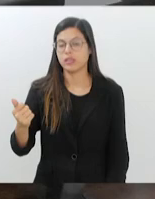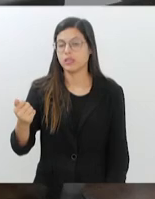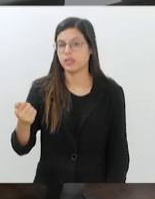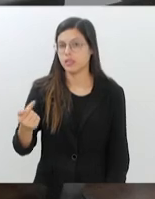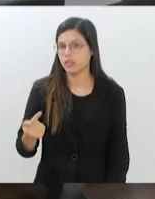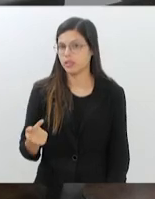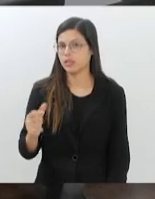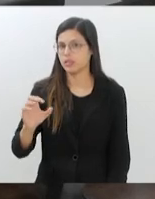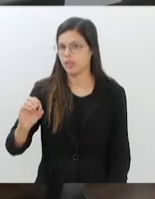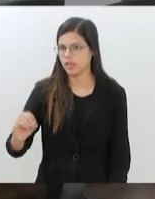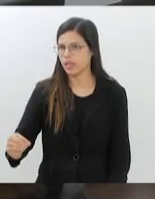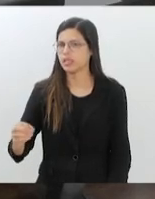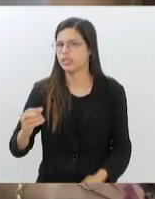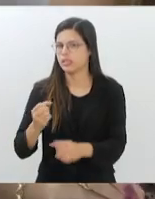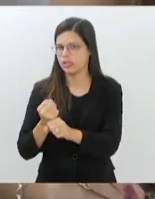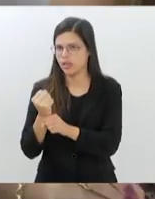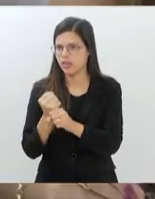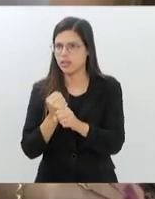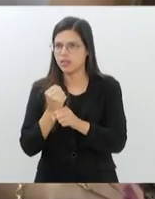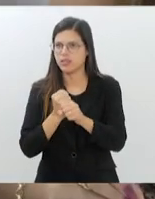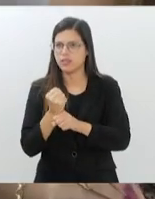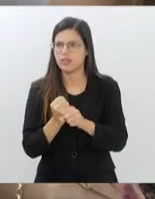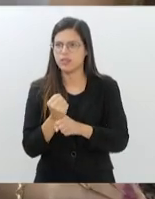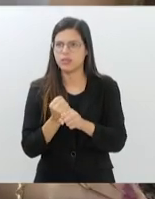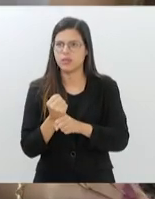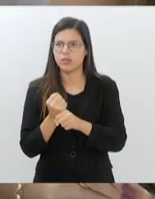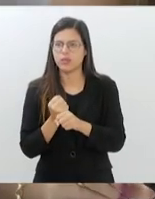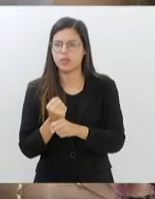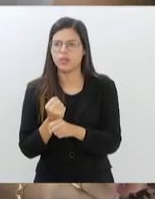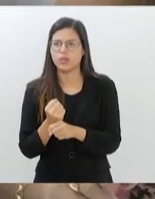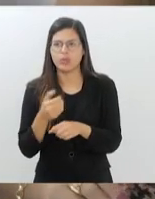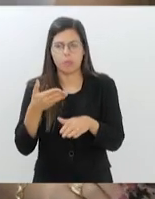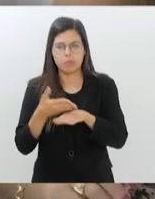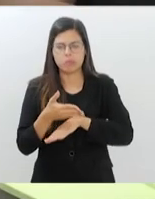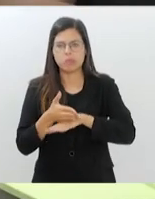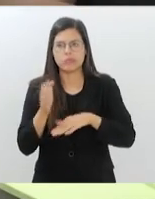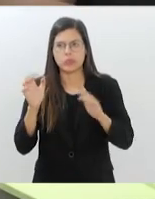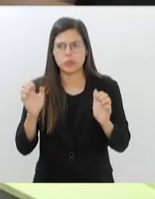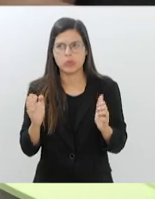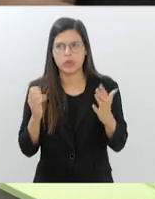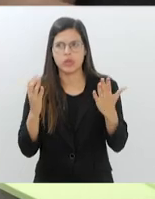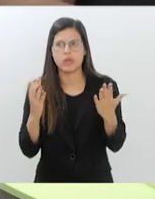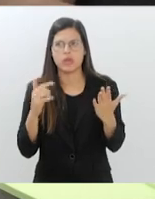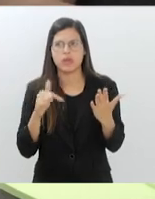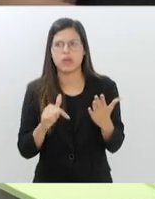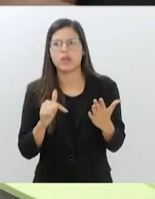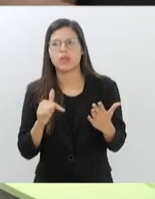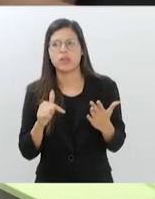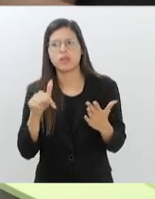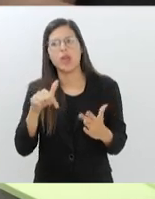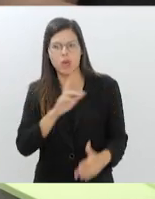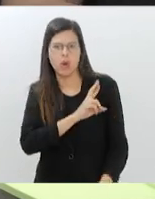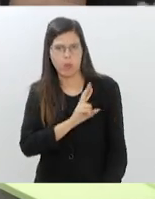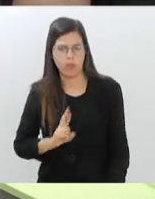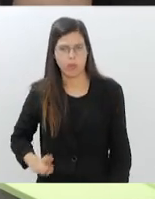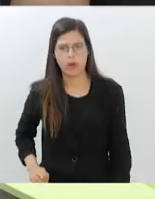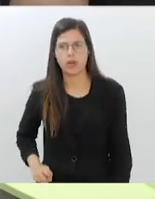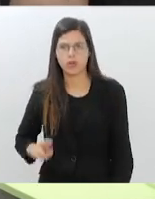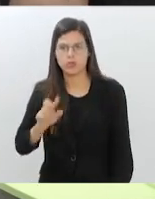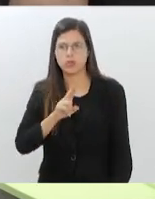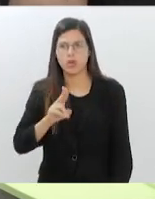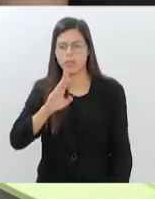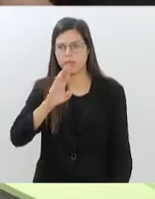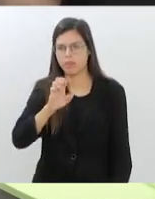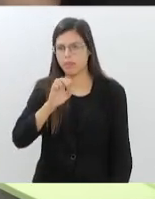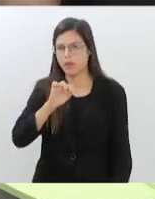é incrível né participei do event ela falou uma coisa que eu não con homenagem ao grande Republicano Benjamin benj Constante ela